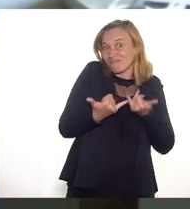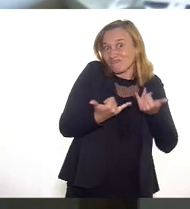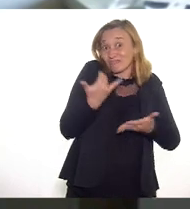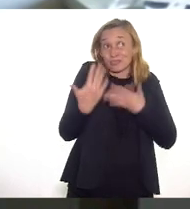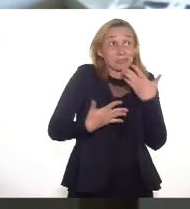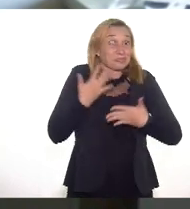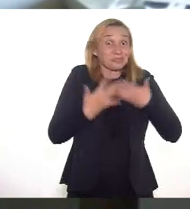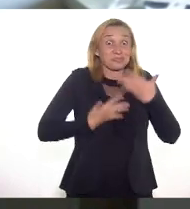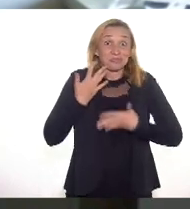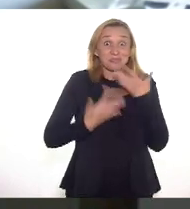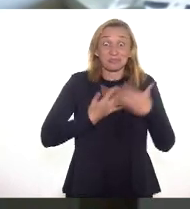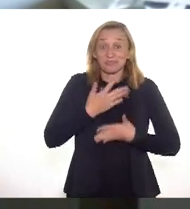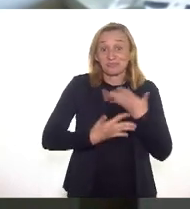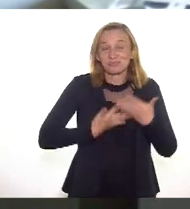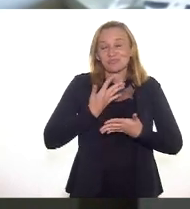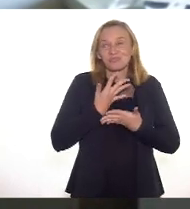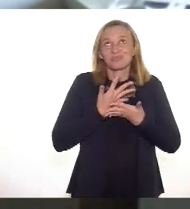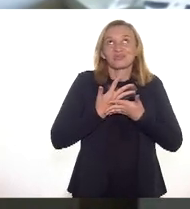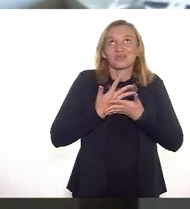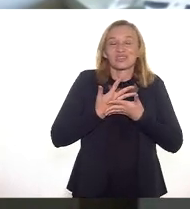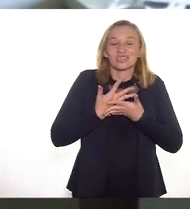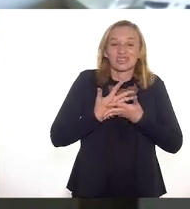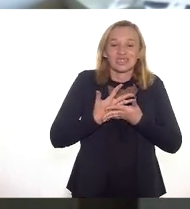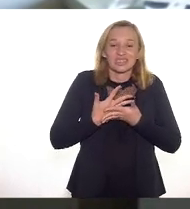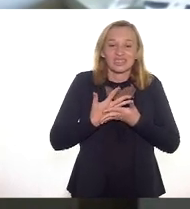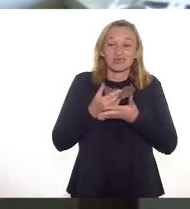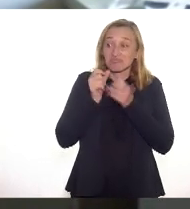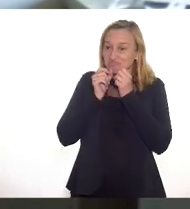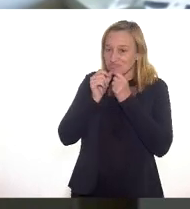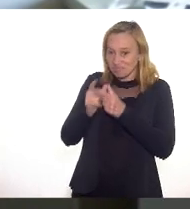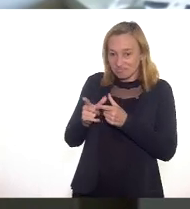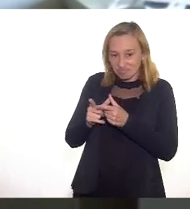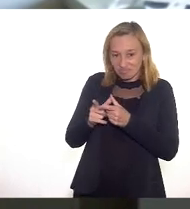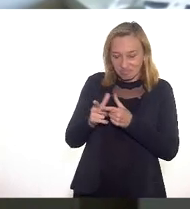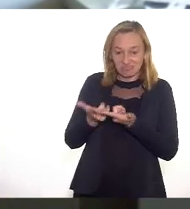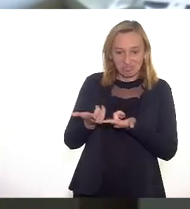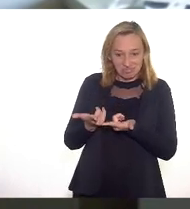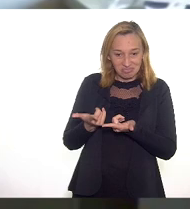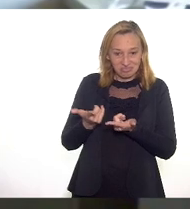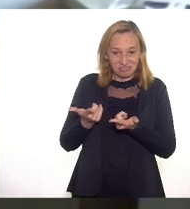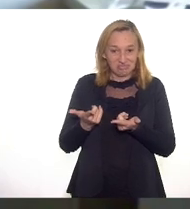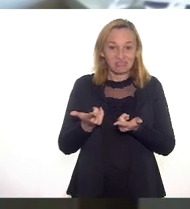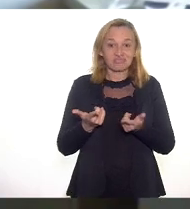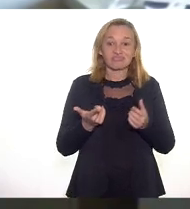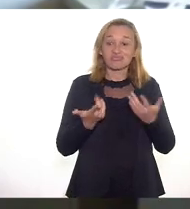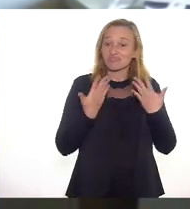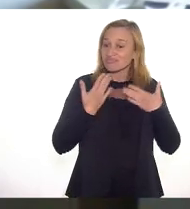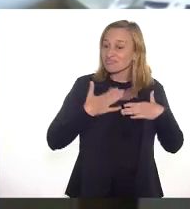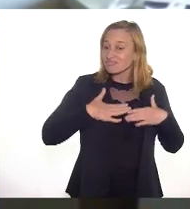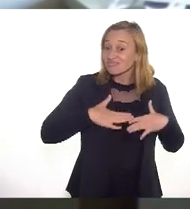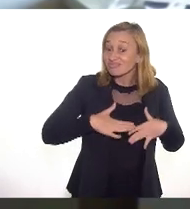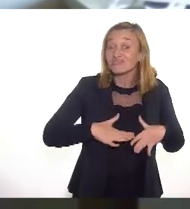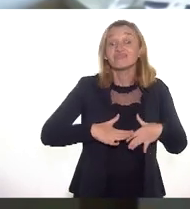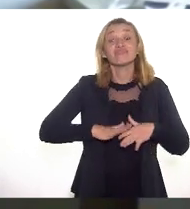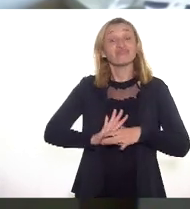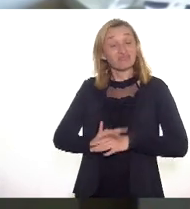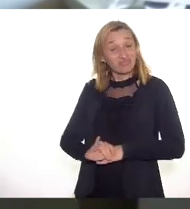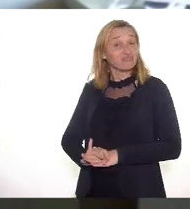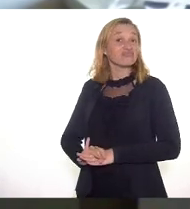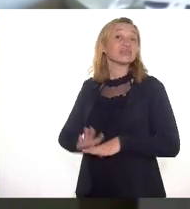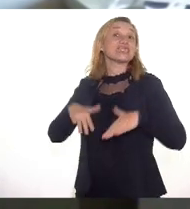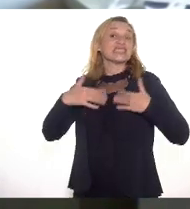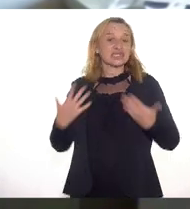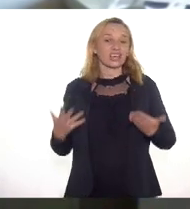alegria, com a análise crítica, com a sociabilidade. Então,